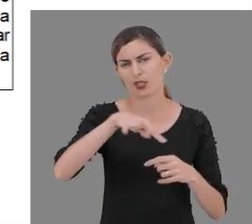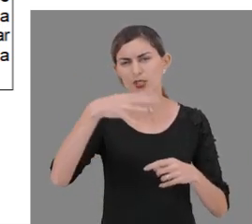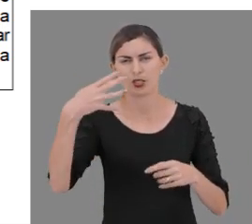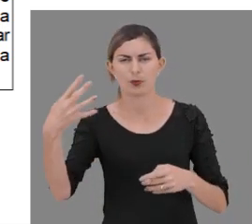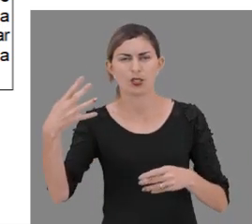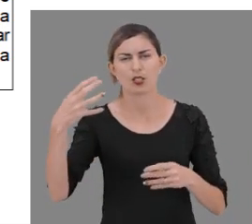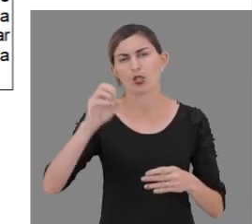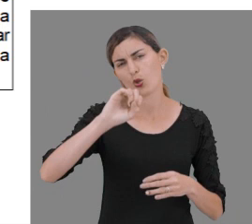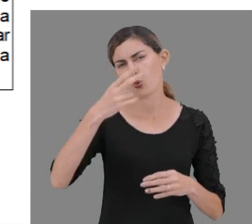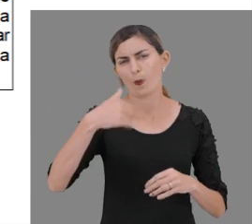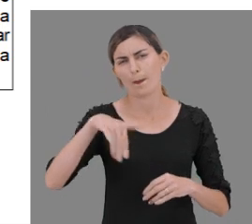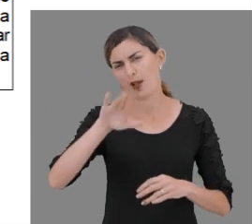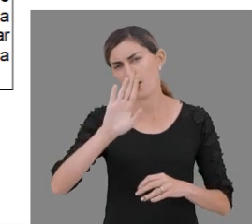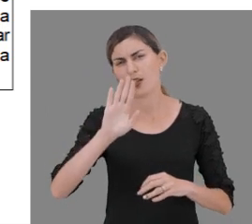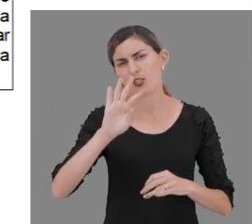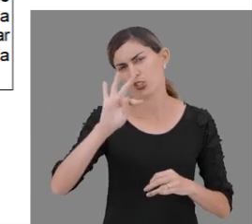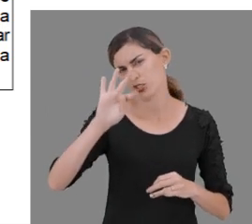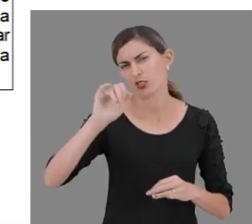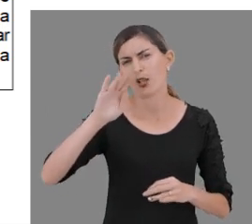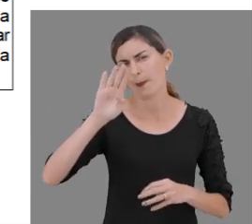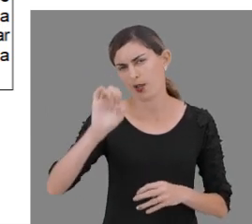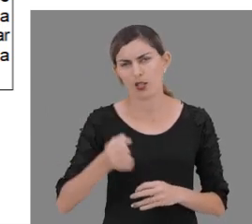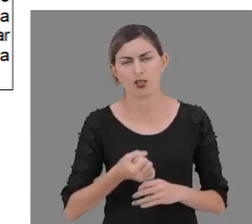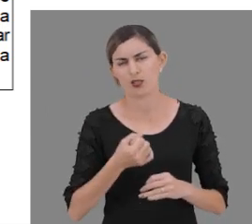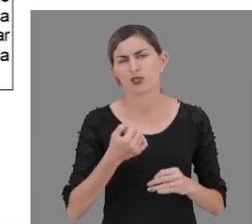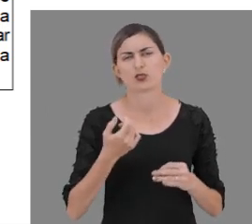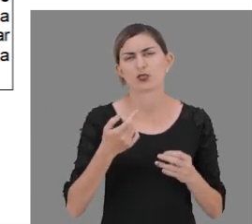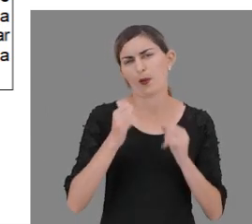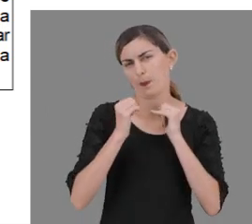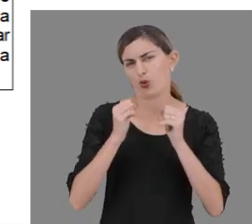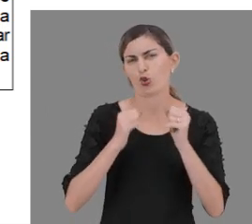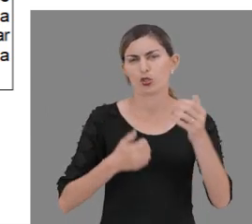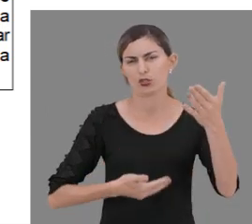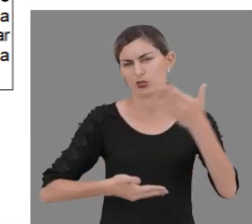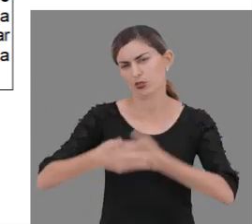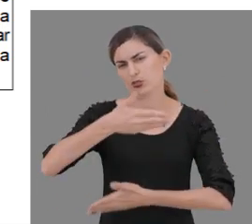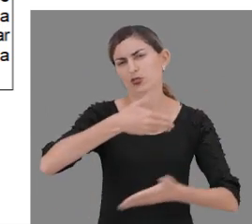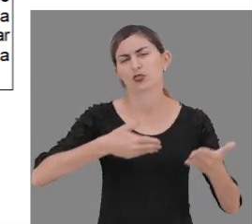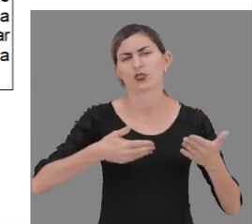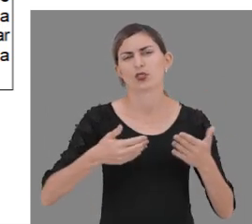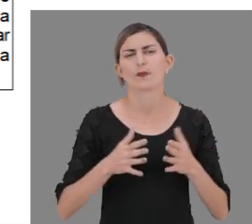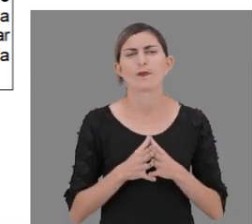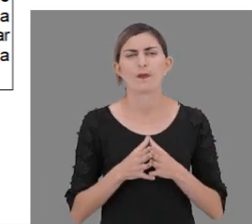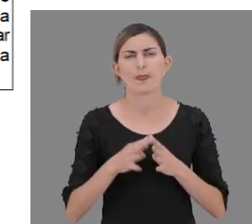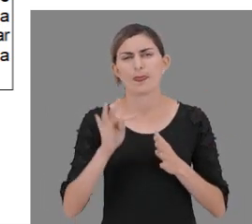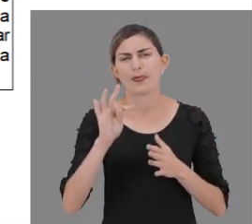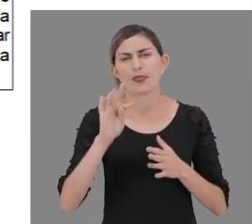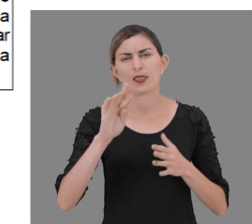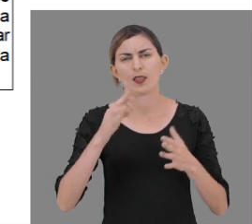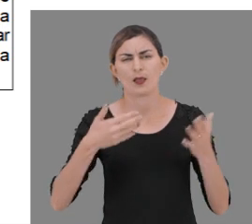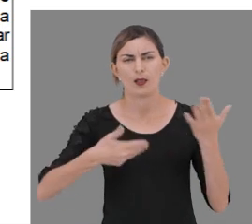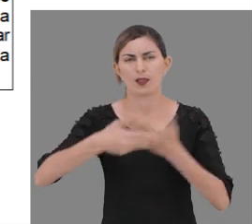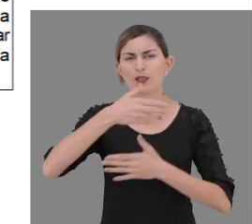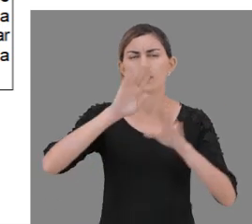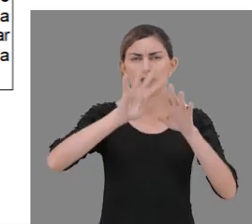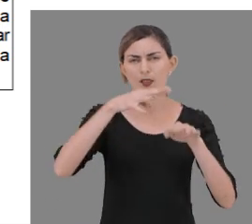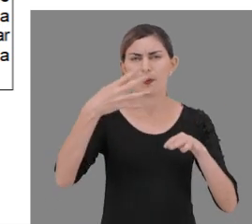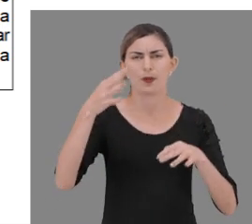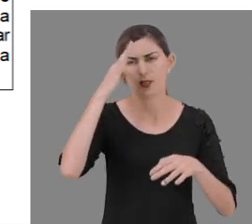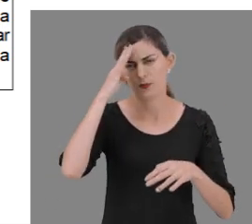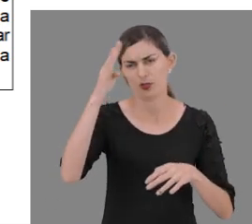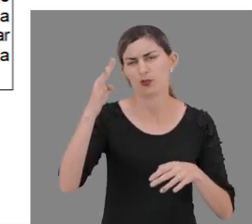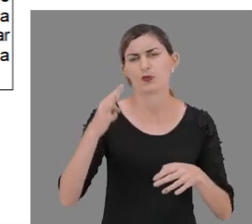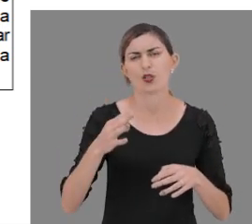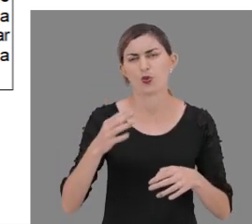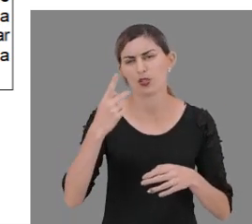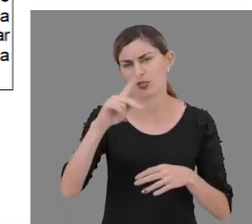uma segunda tabela ou mais tabelas, né? Porque você pode ter transitividade múltiplas